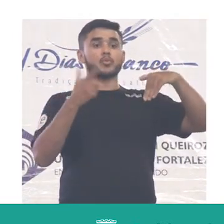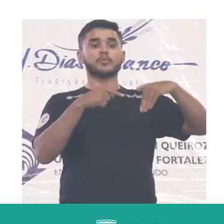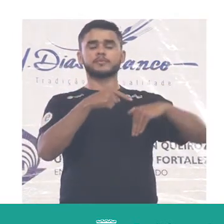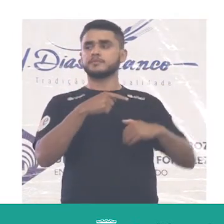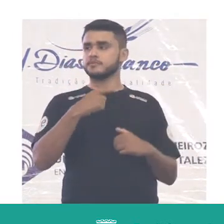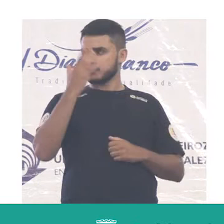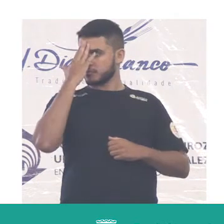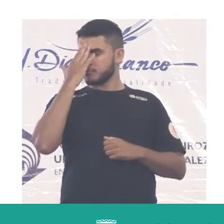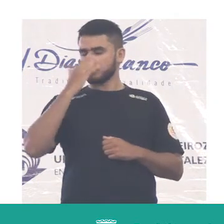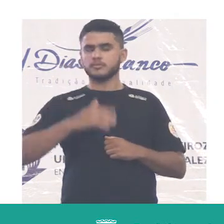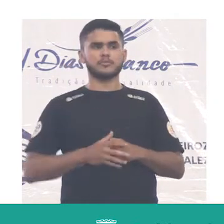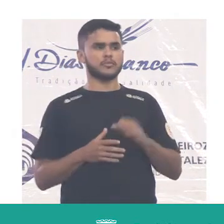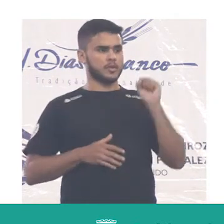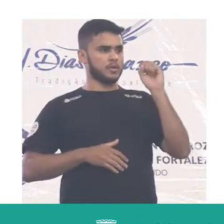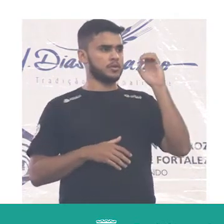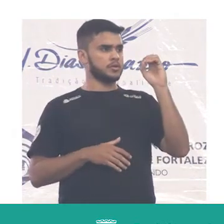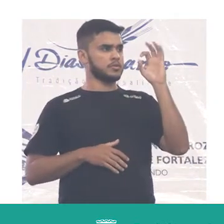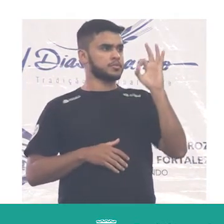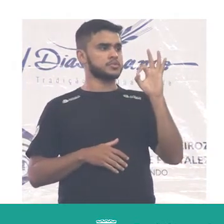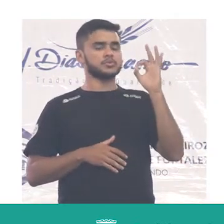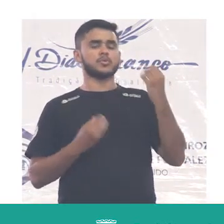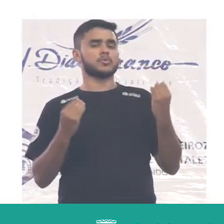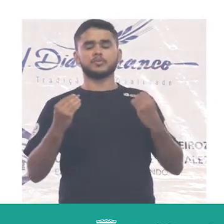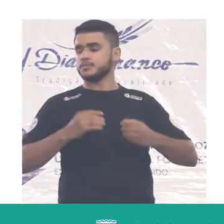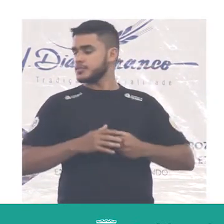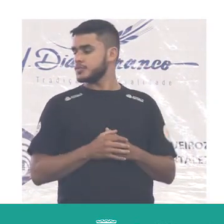Espera aí, se a altura é 80%, como é que eu escrevo?